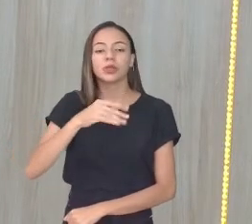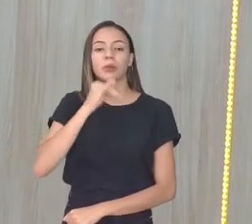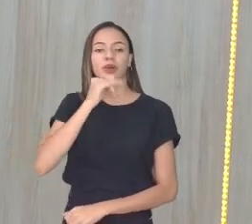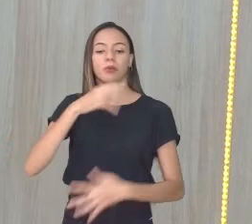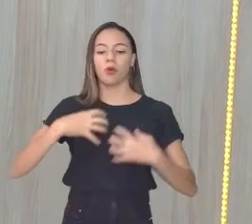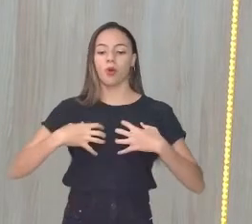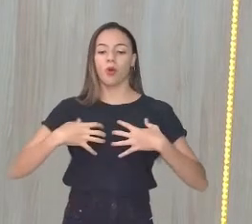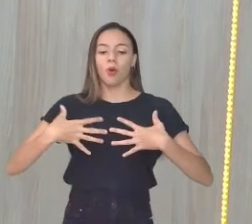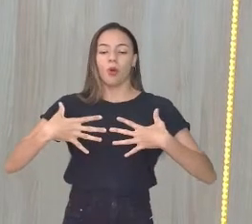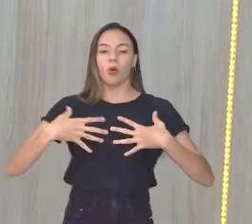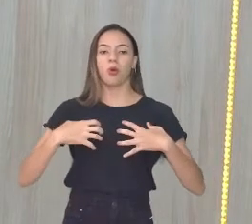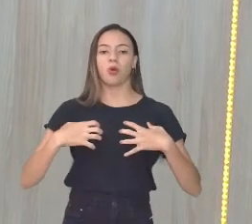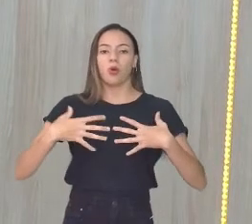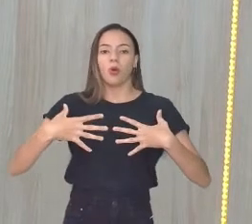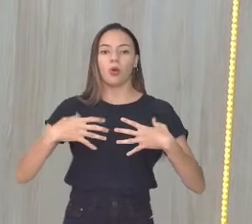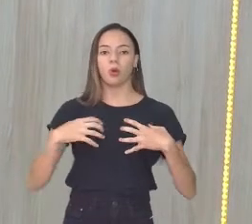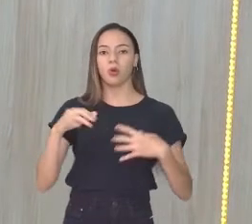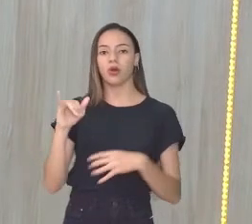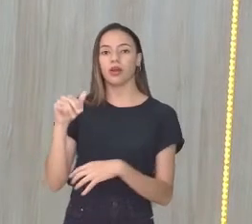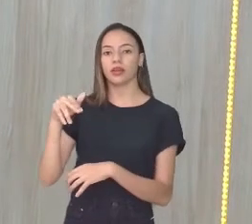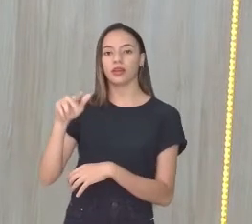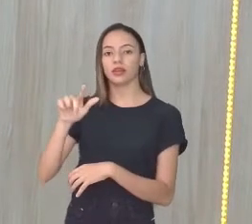nos pulmões, nos